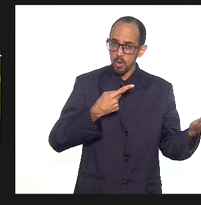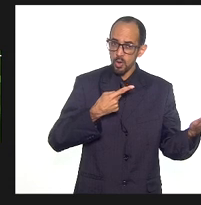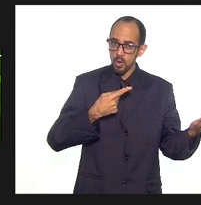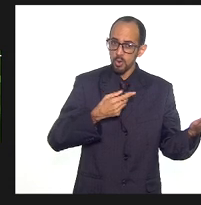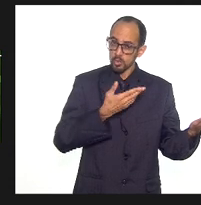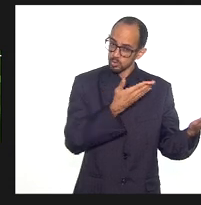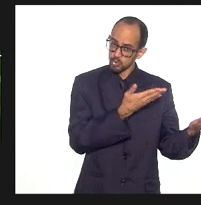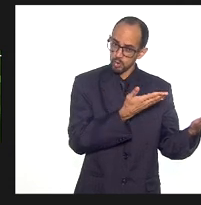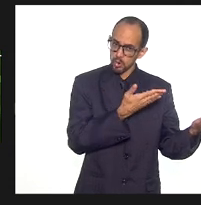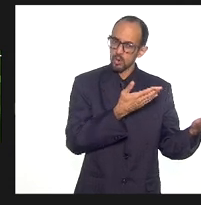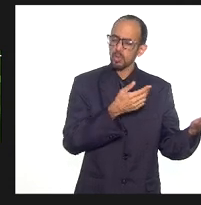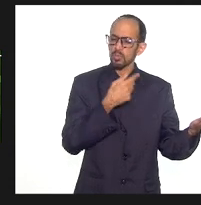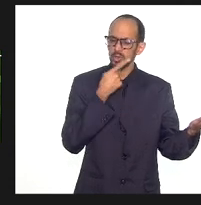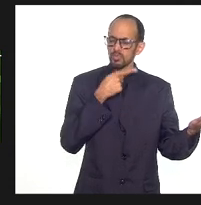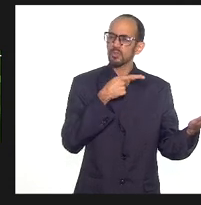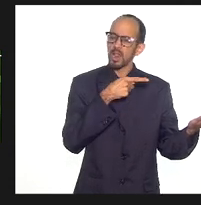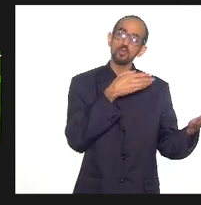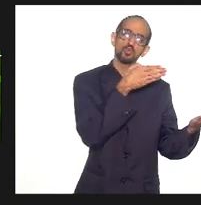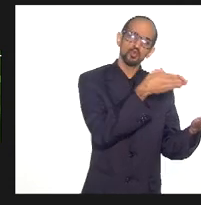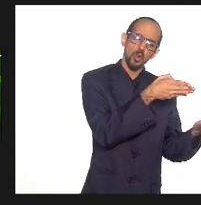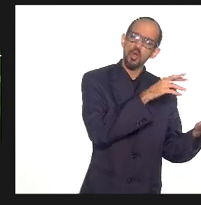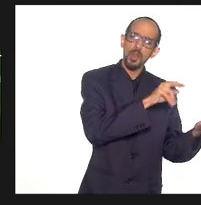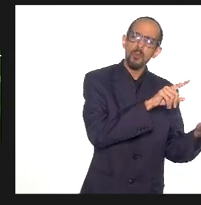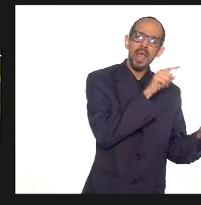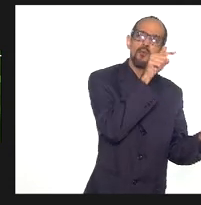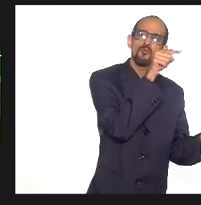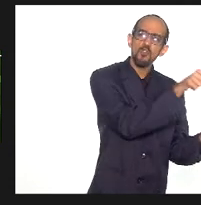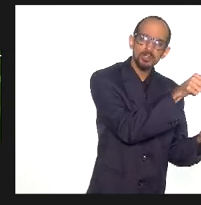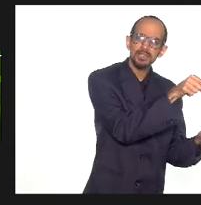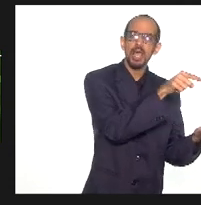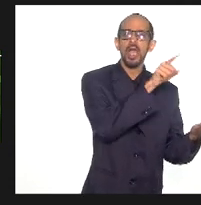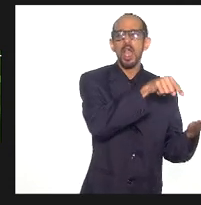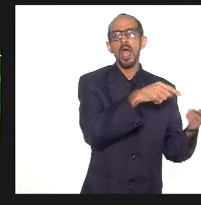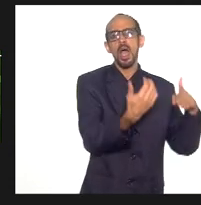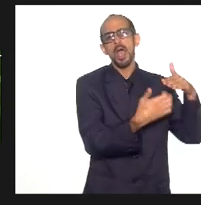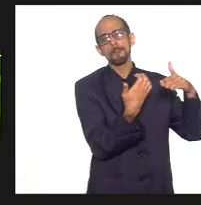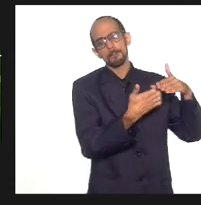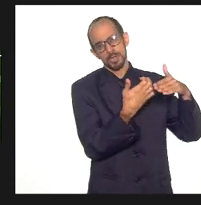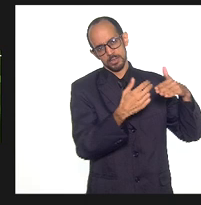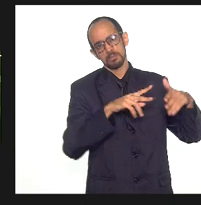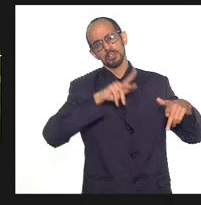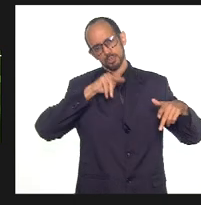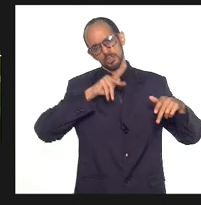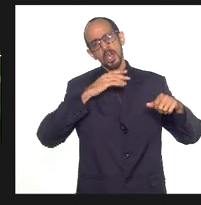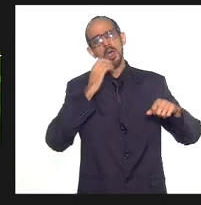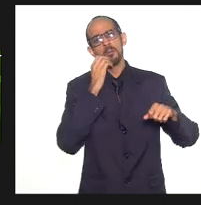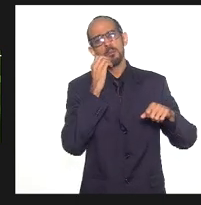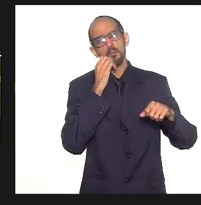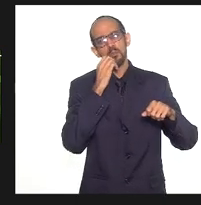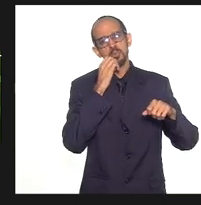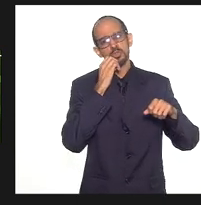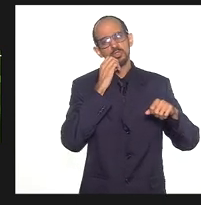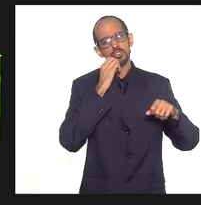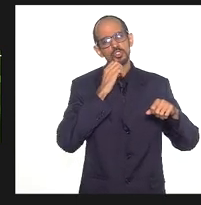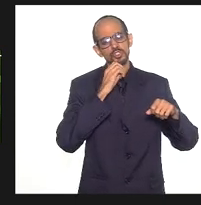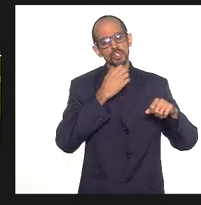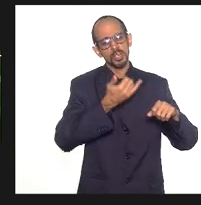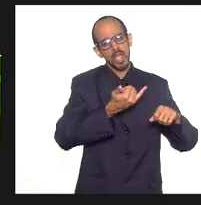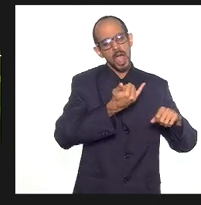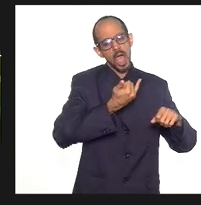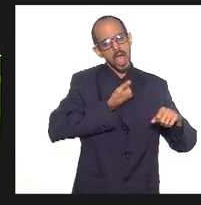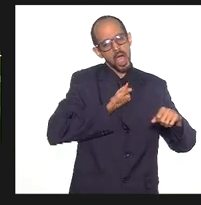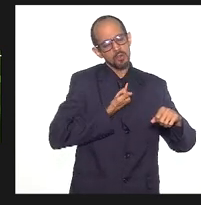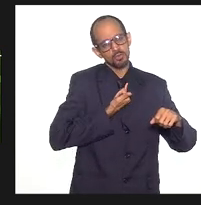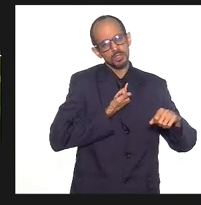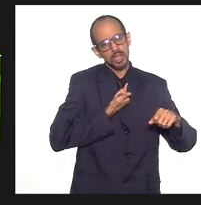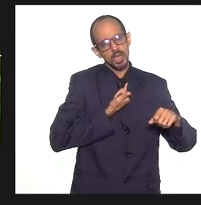eu falo o senhor, a empresa que o senhor representa, previamente ter comunicado à ANP e ao